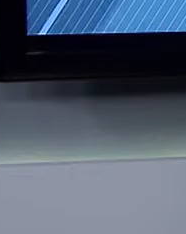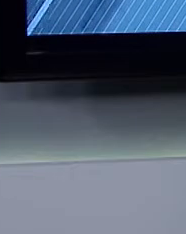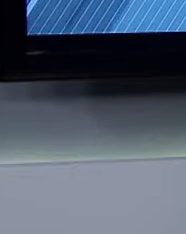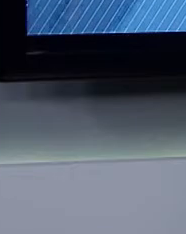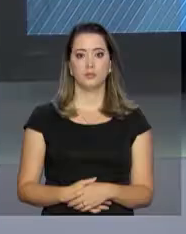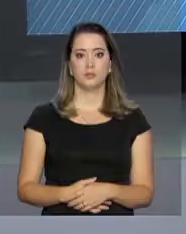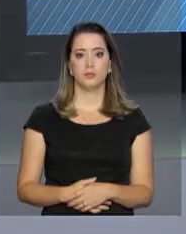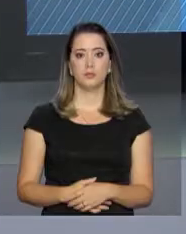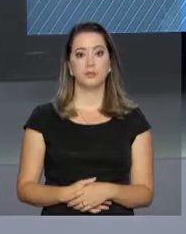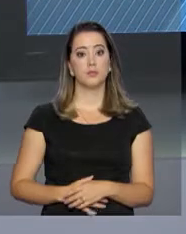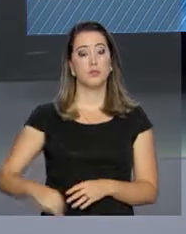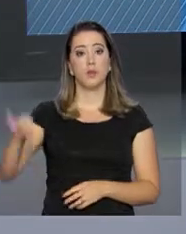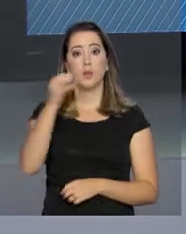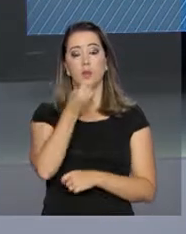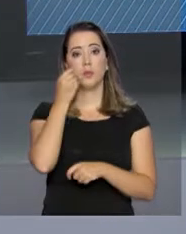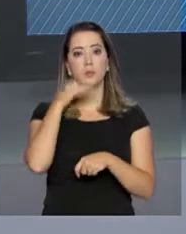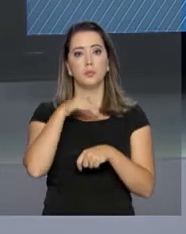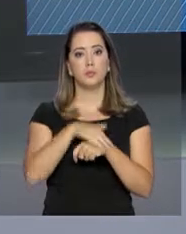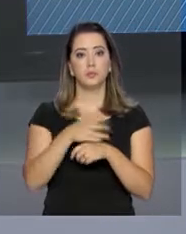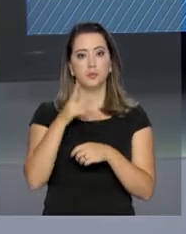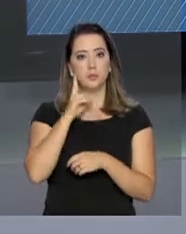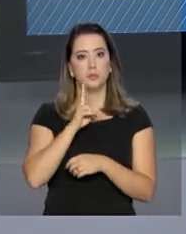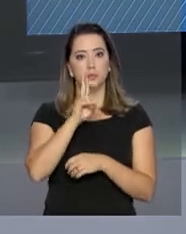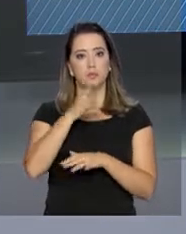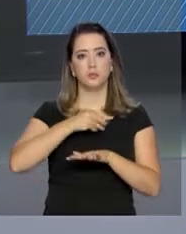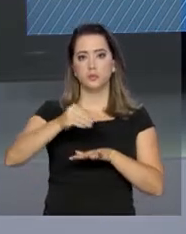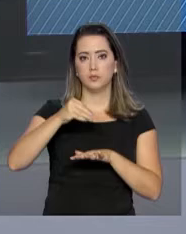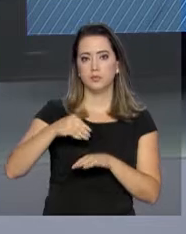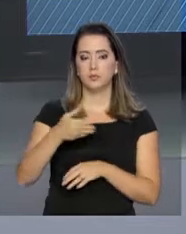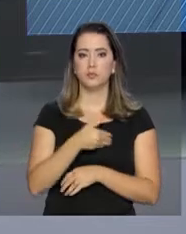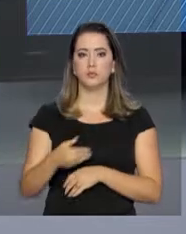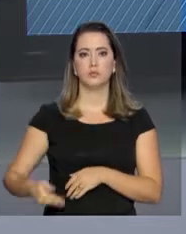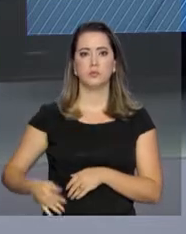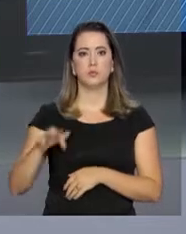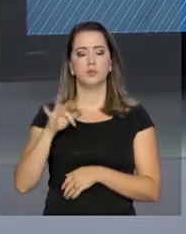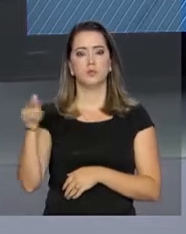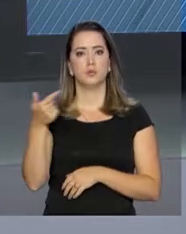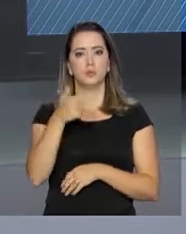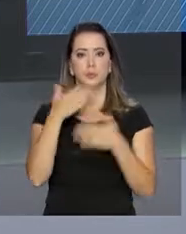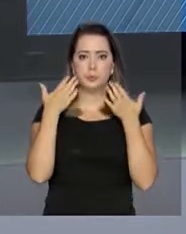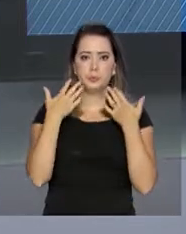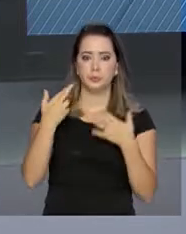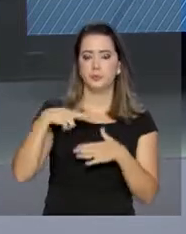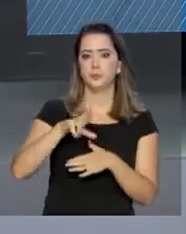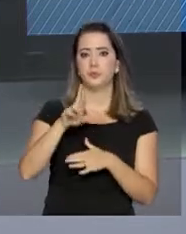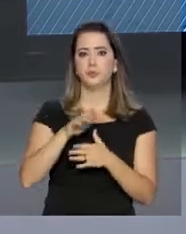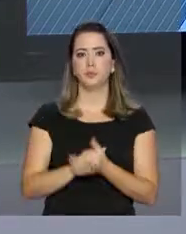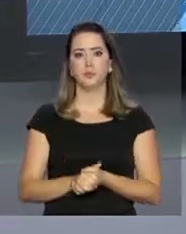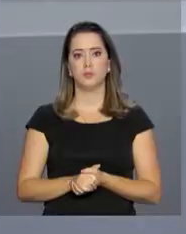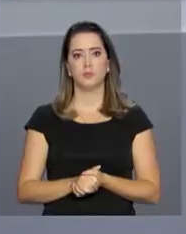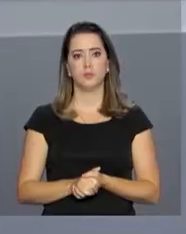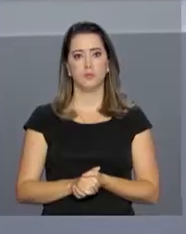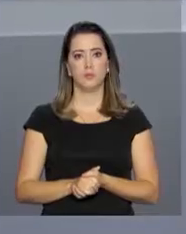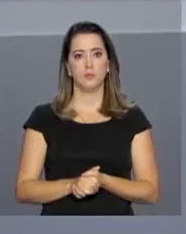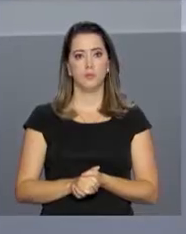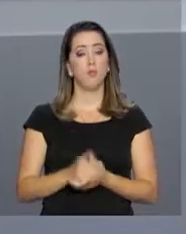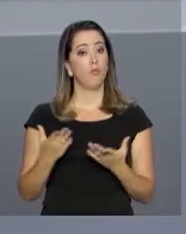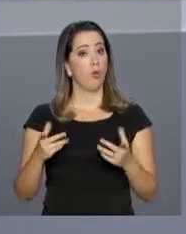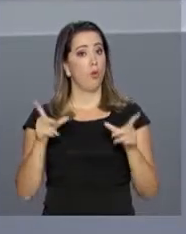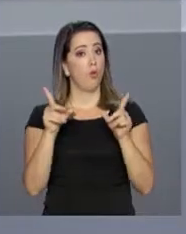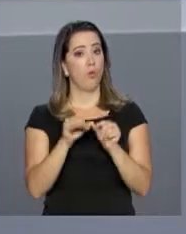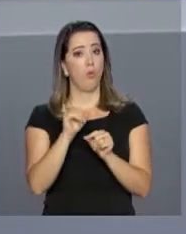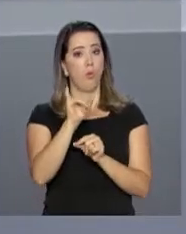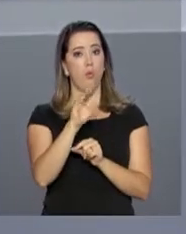olá boa noite a companhia agora as notícias do governo federal e mais uma edição do repórter nbr o